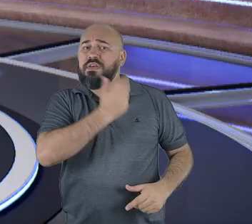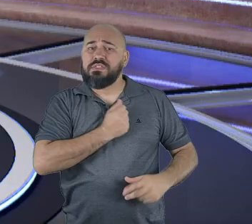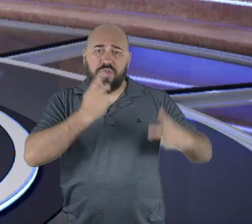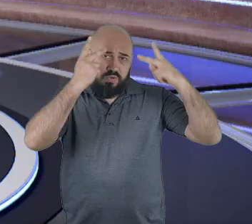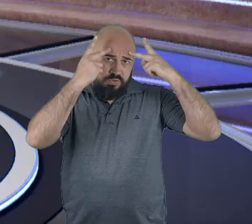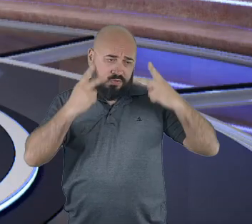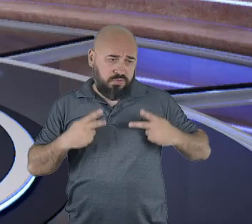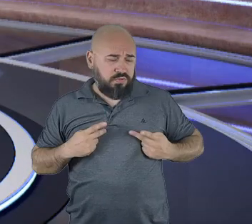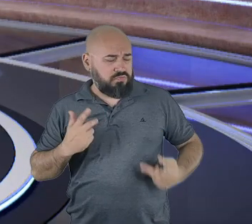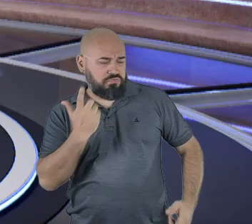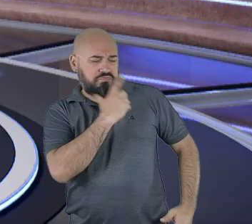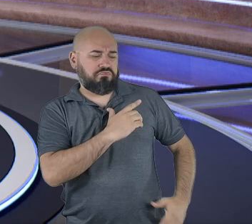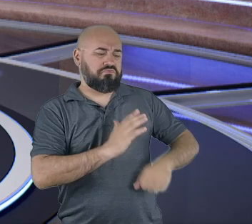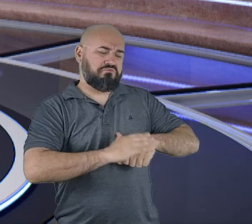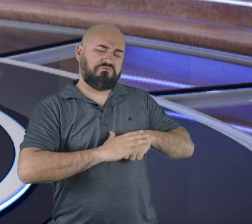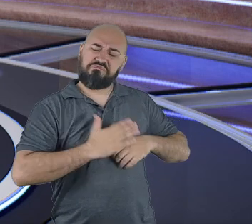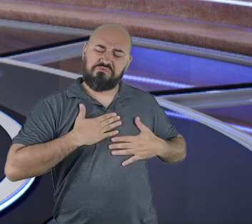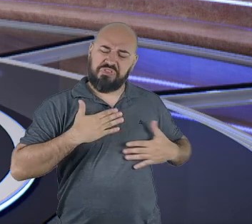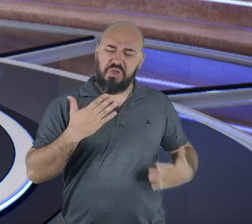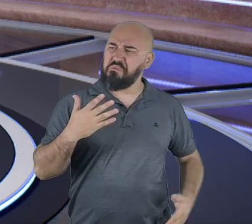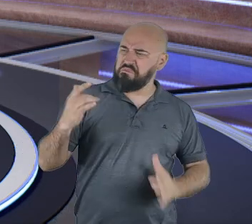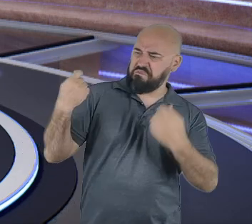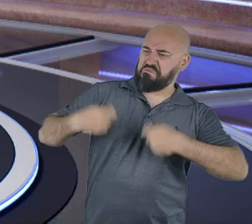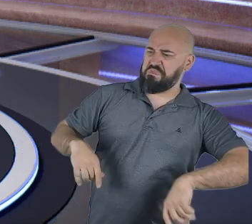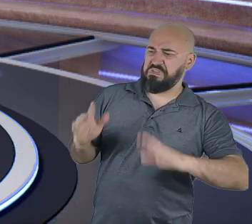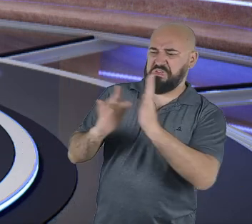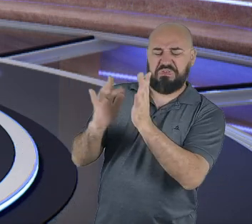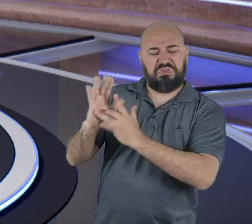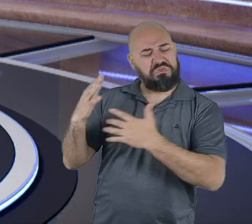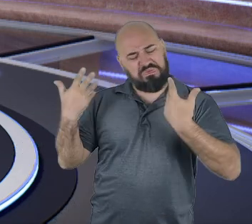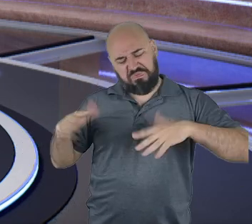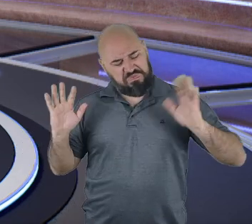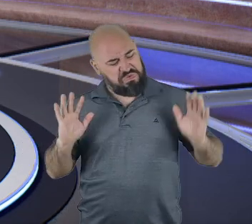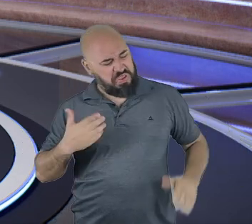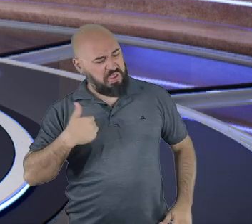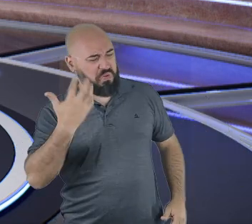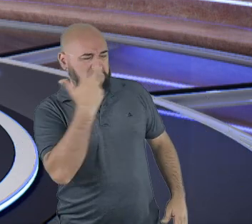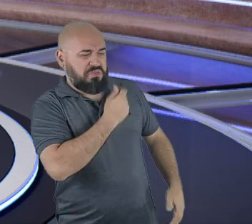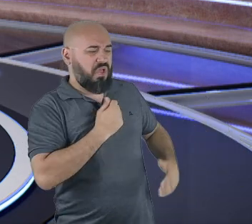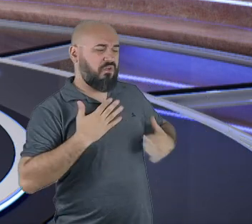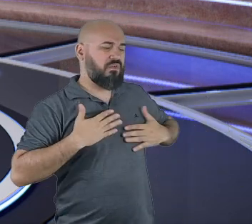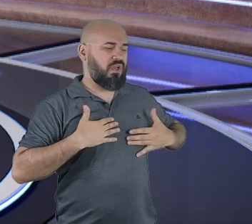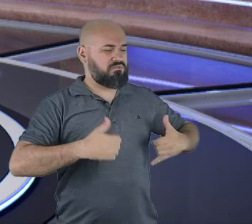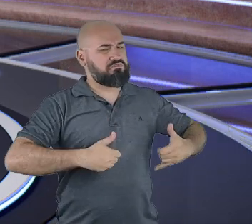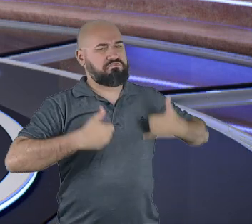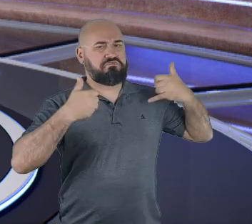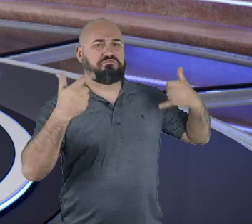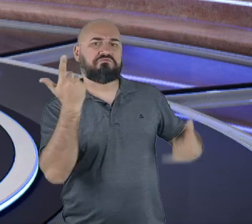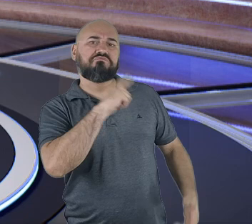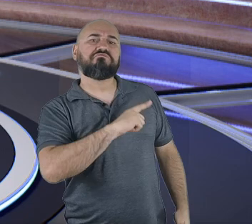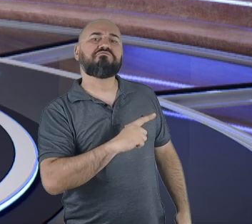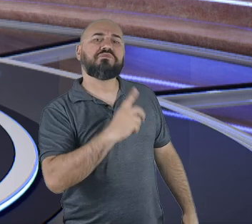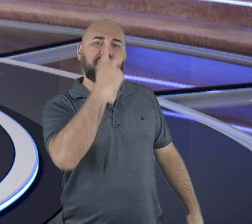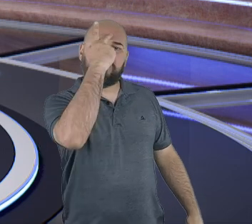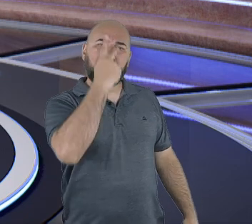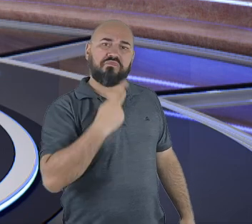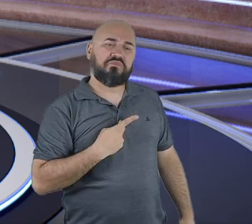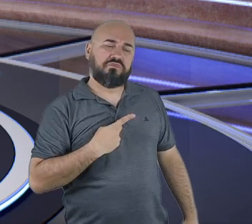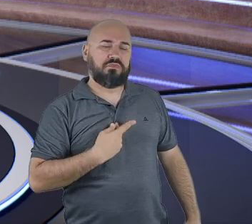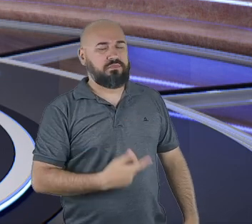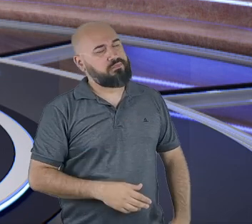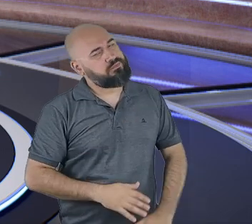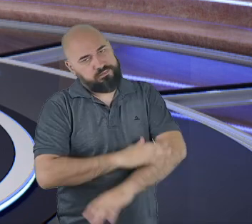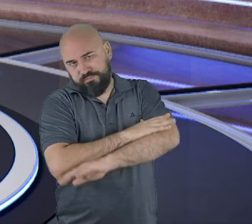Não temos nada para comprar o dom da vida. É por isso que o presente da eternidade